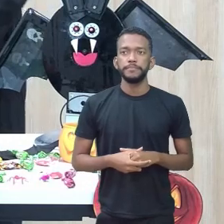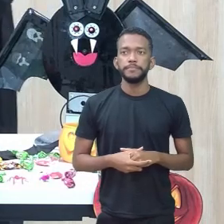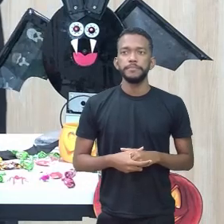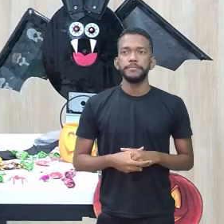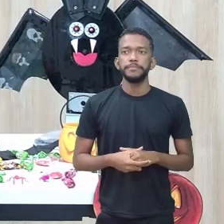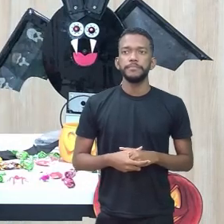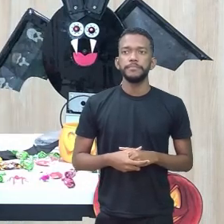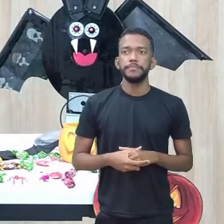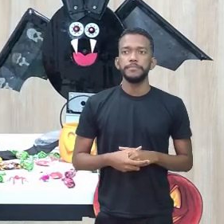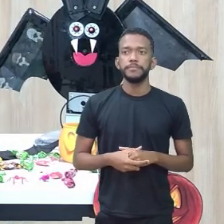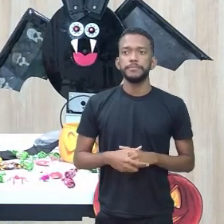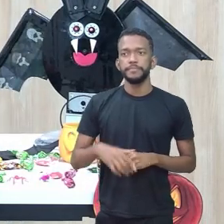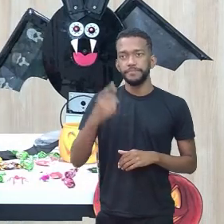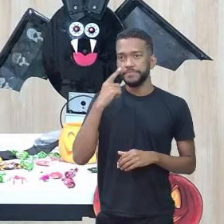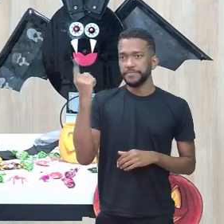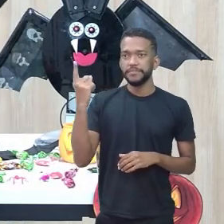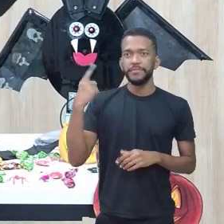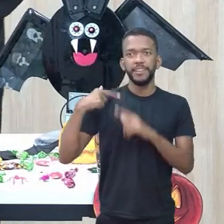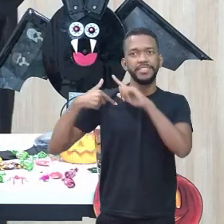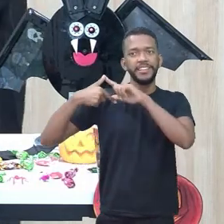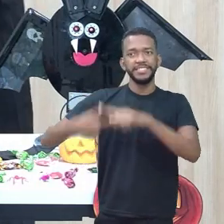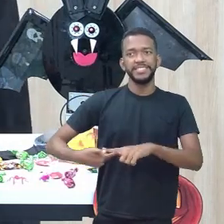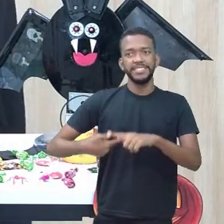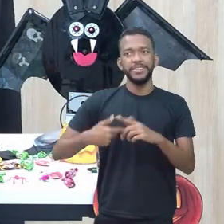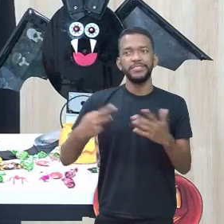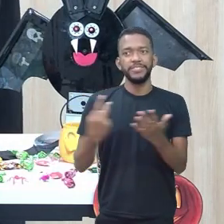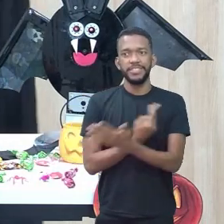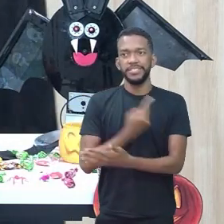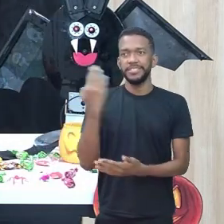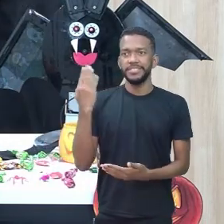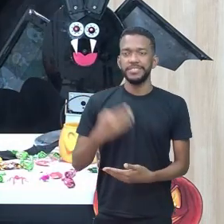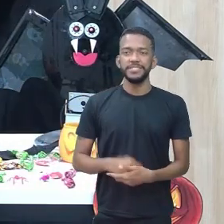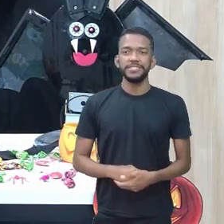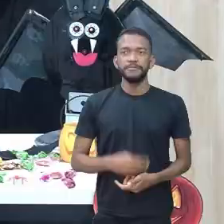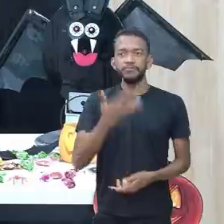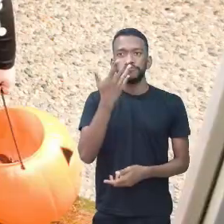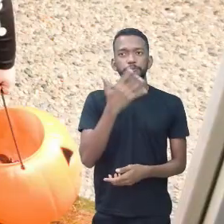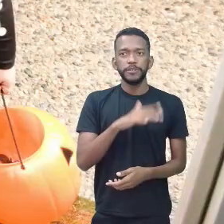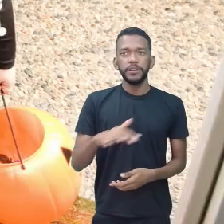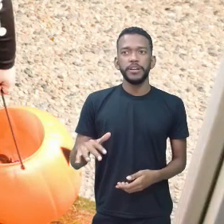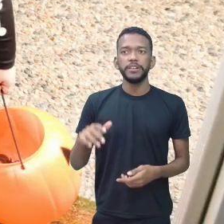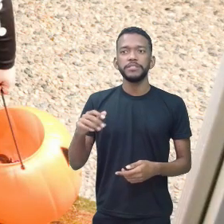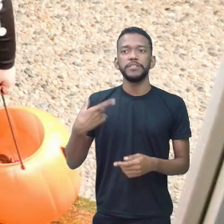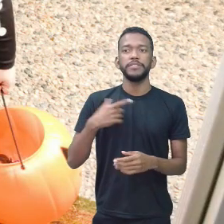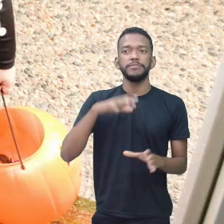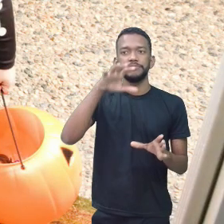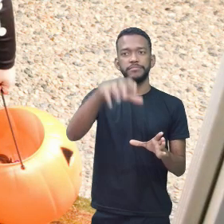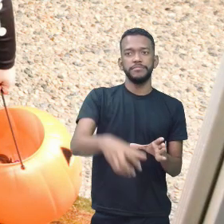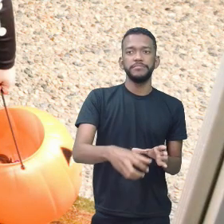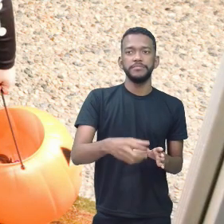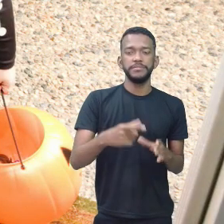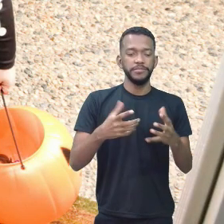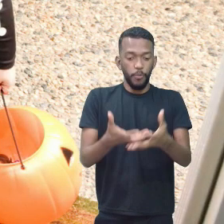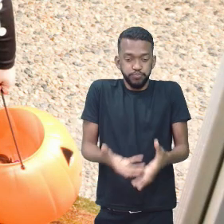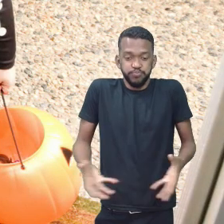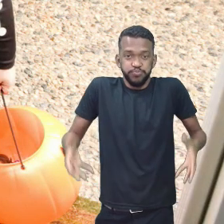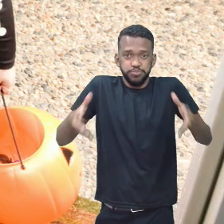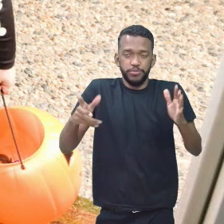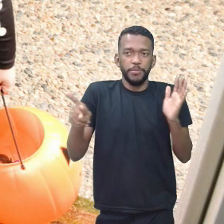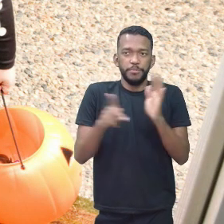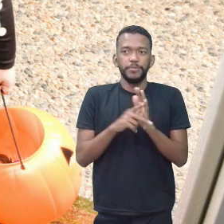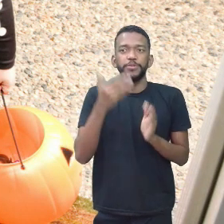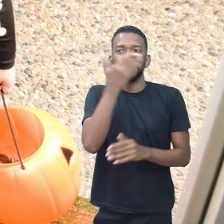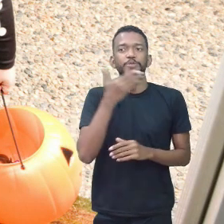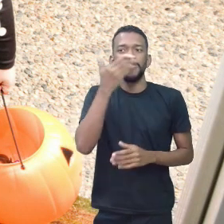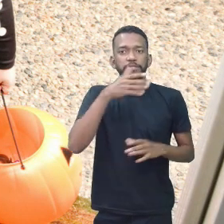Próximo, olha aí, olha a tradição aí acontecendo. A criancinha vai lá, mete a mão no saco de